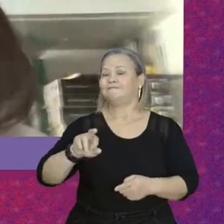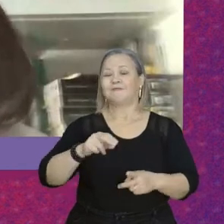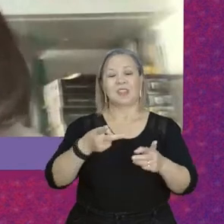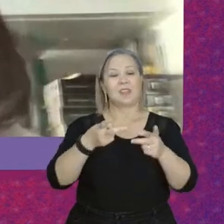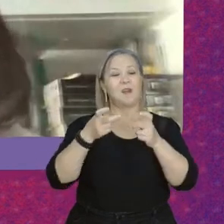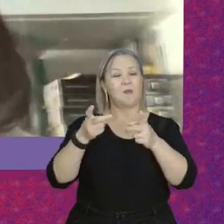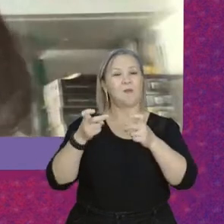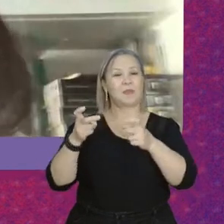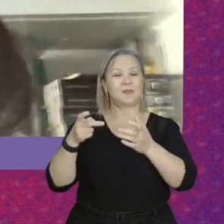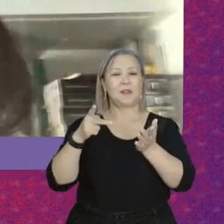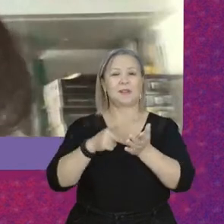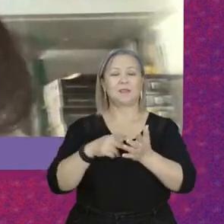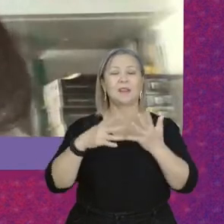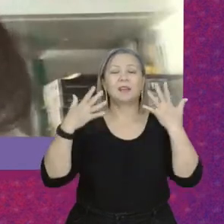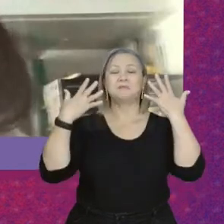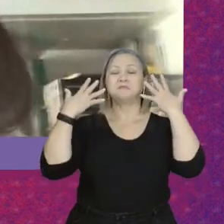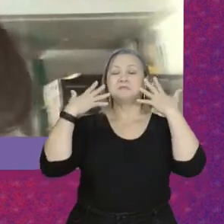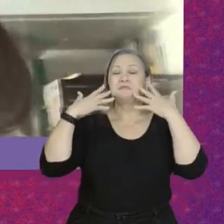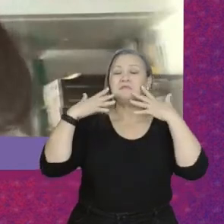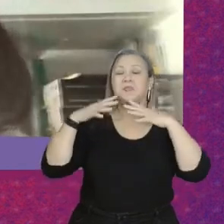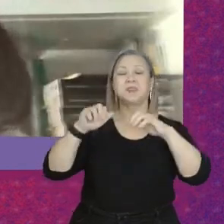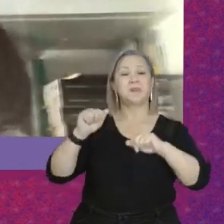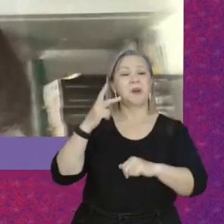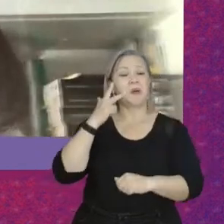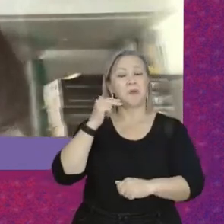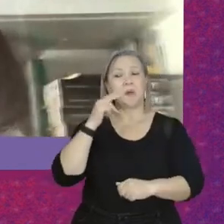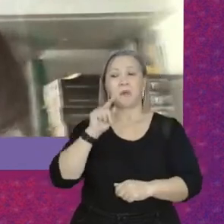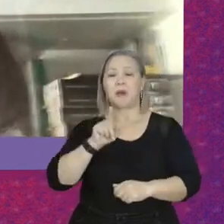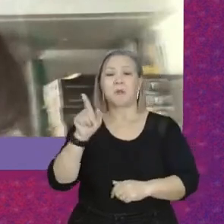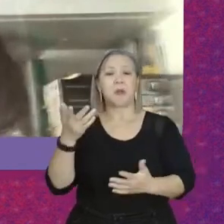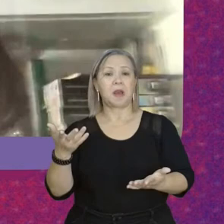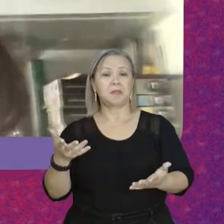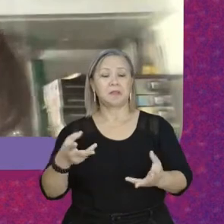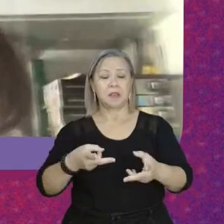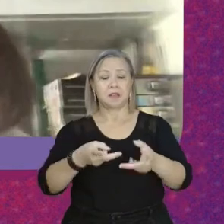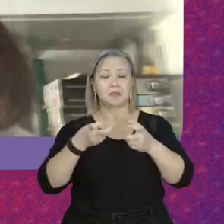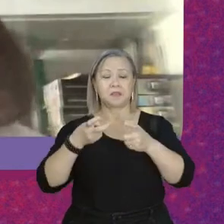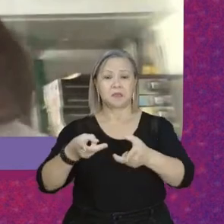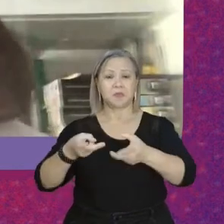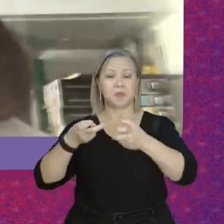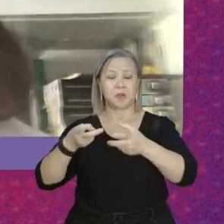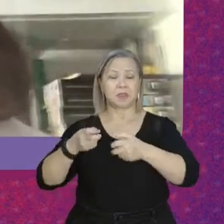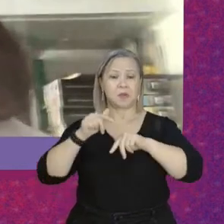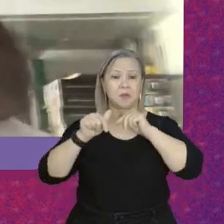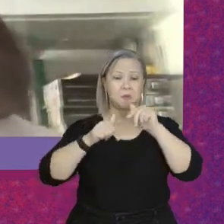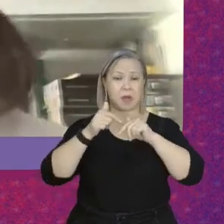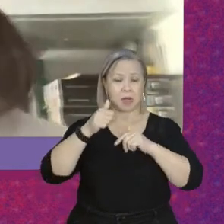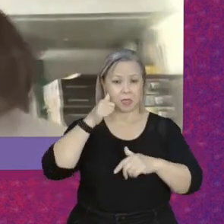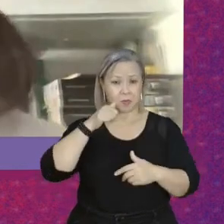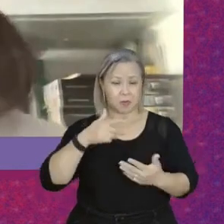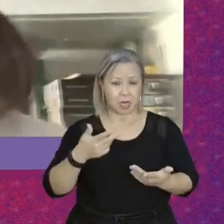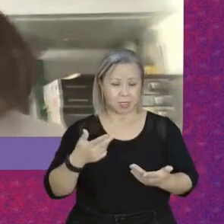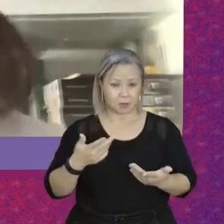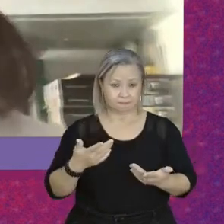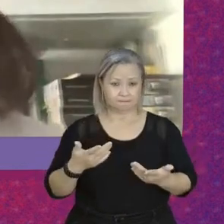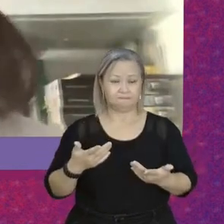e naturaliza essa superexploração do trabalho das mulheres? Por